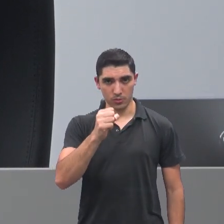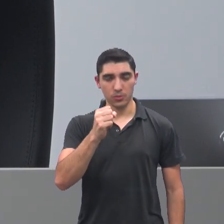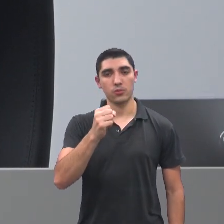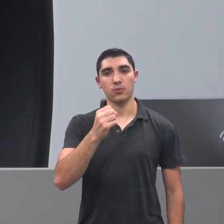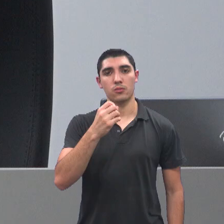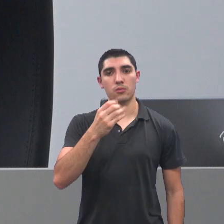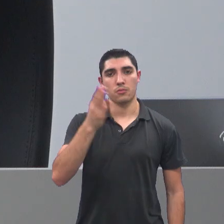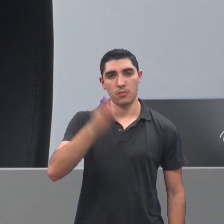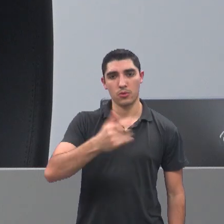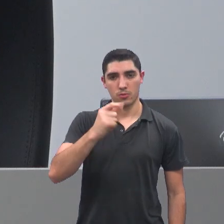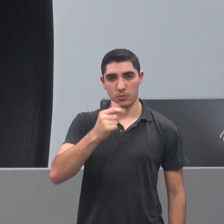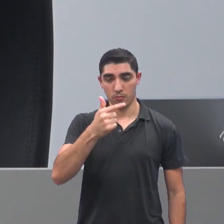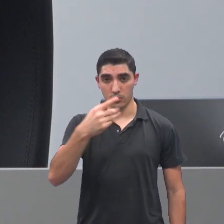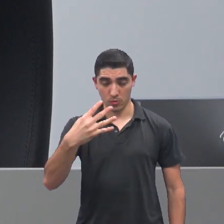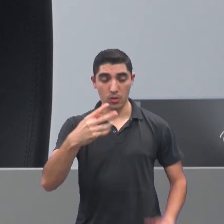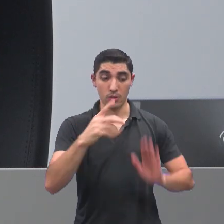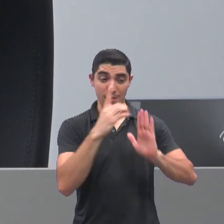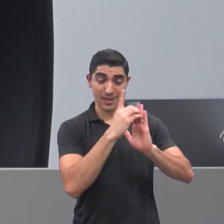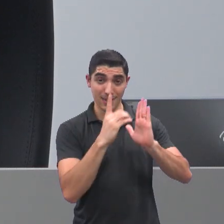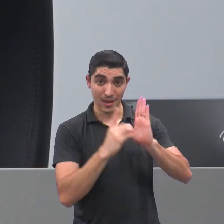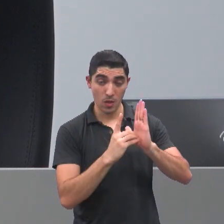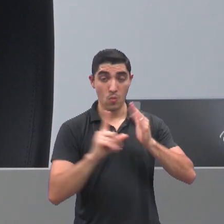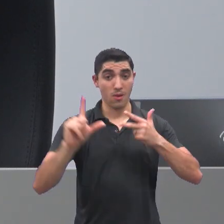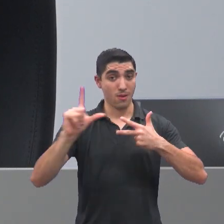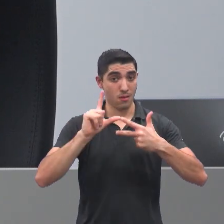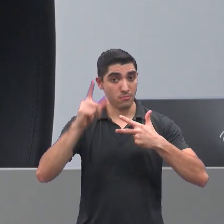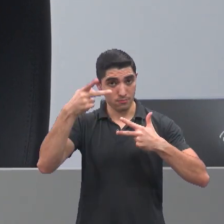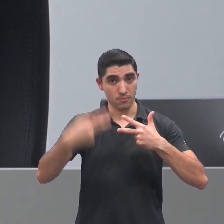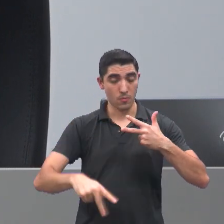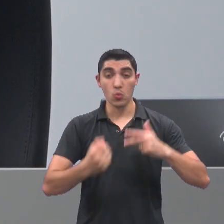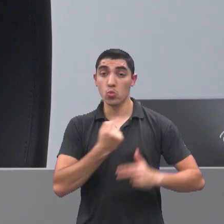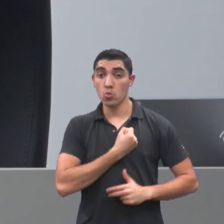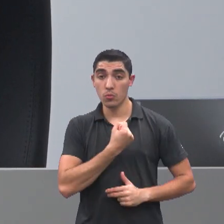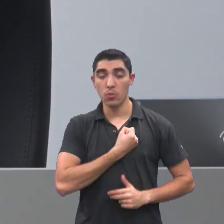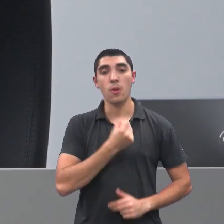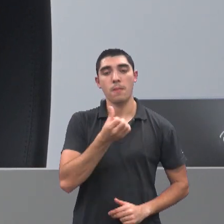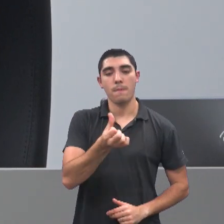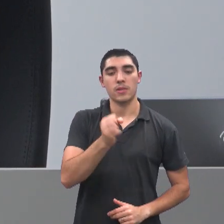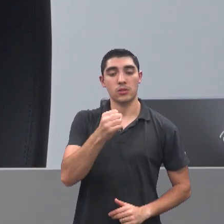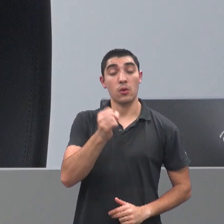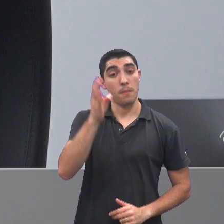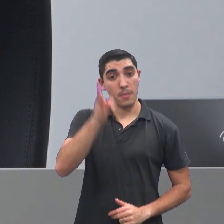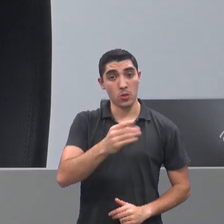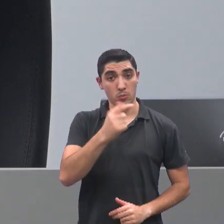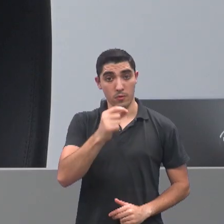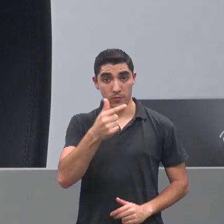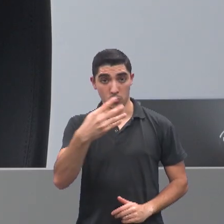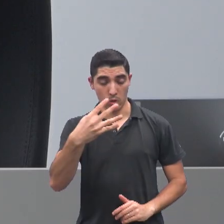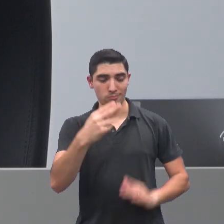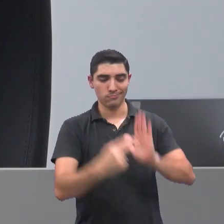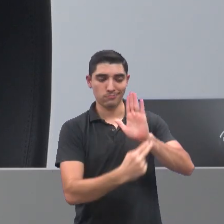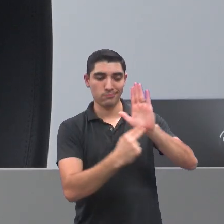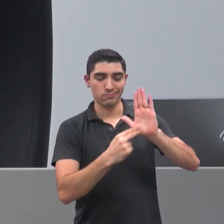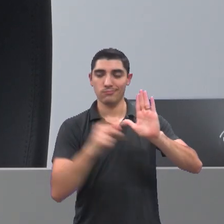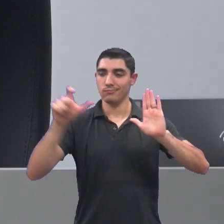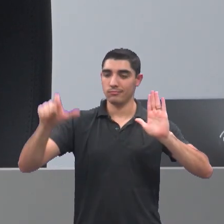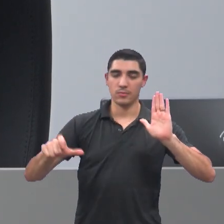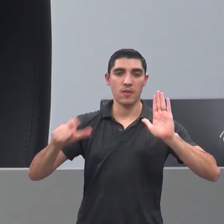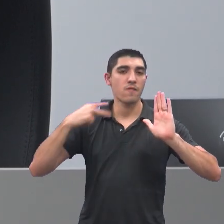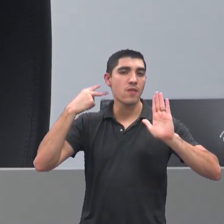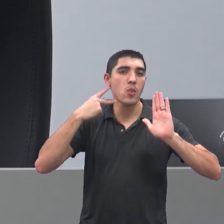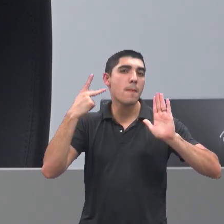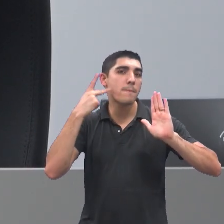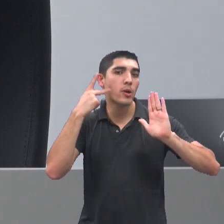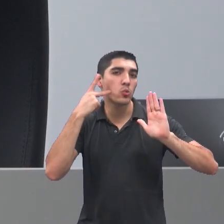2358/2024, projeto de decreto legislativo número 68/2024, autoria do vereador Rafael Pascucci